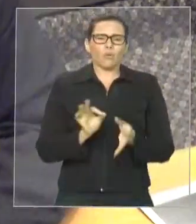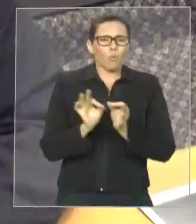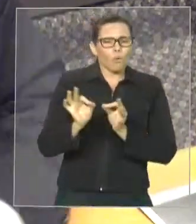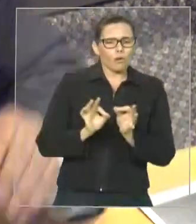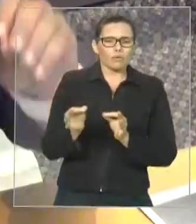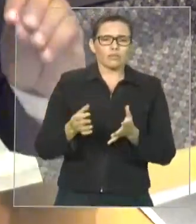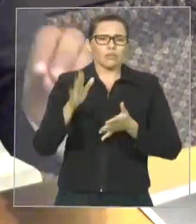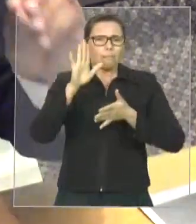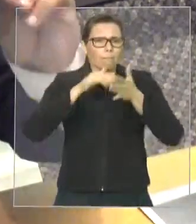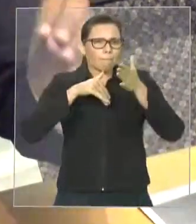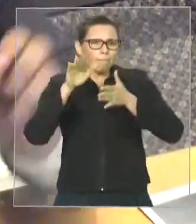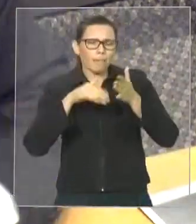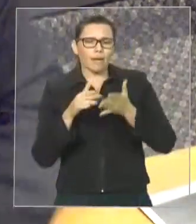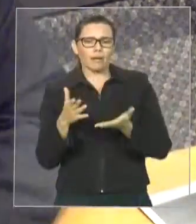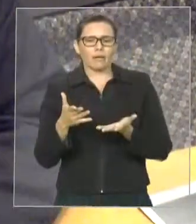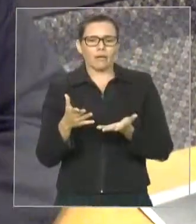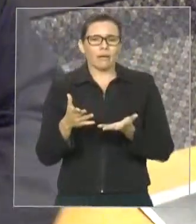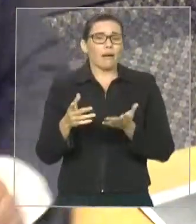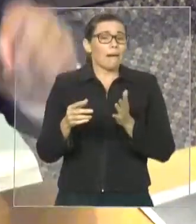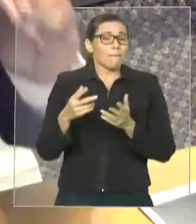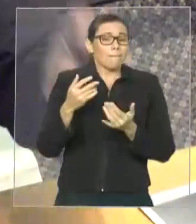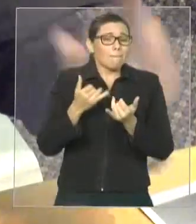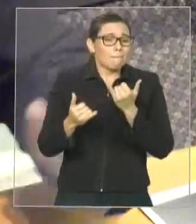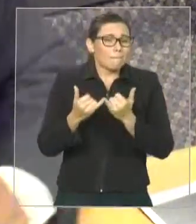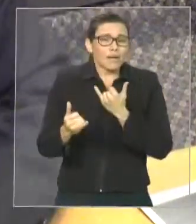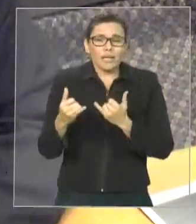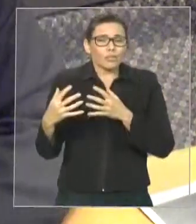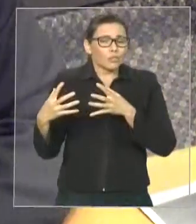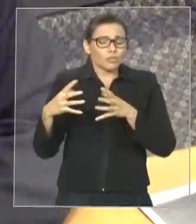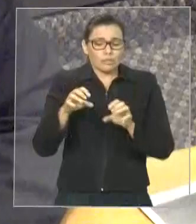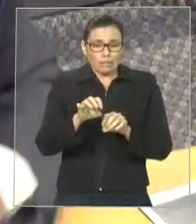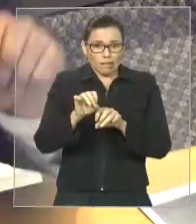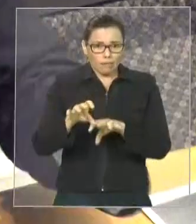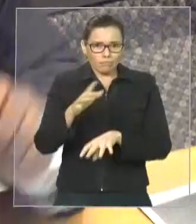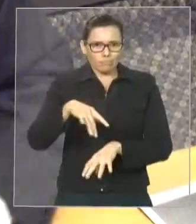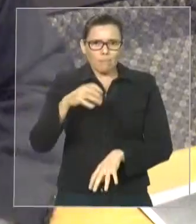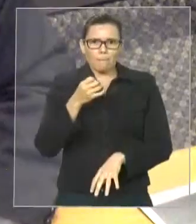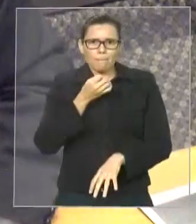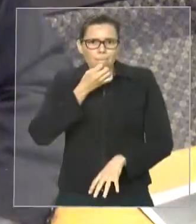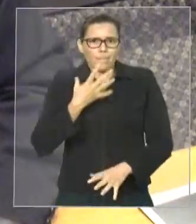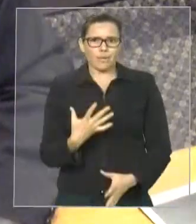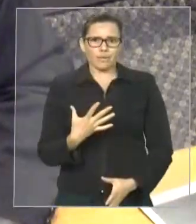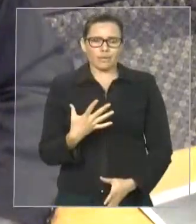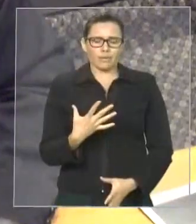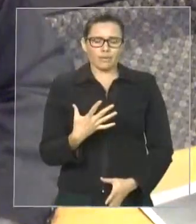desafio, que o prefeito Edivaldo Holanda vá ao Web Jackson Lago. Eu fui lá.